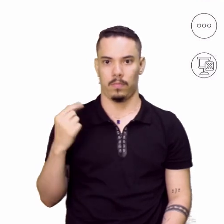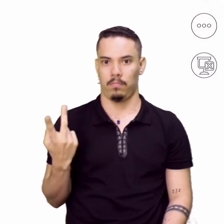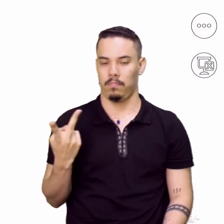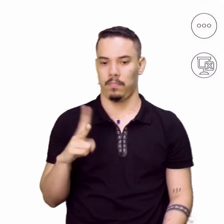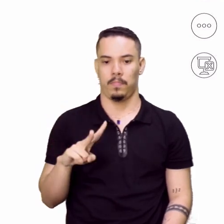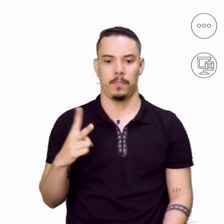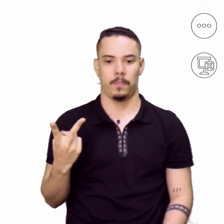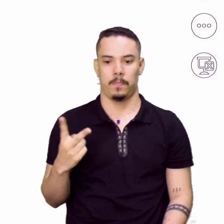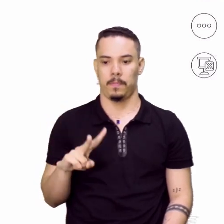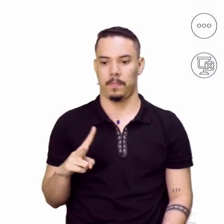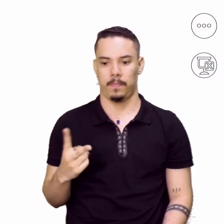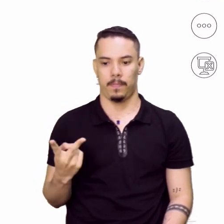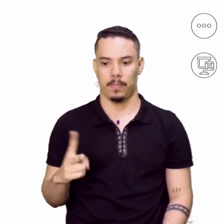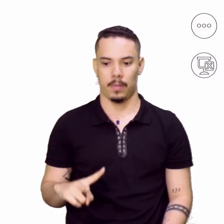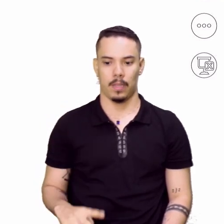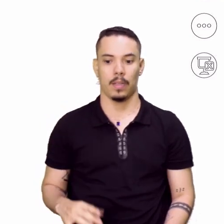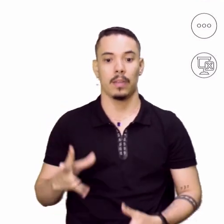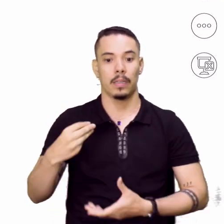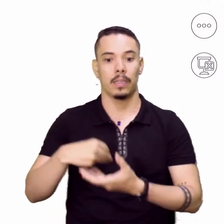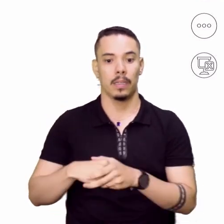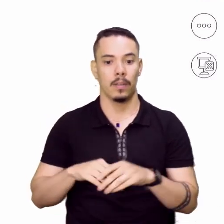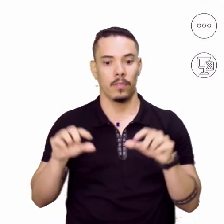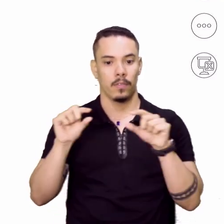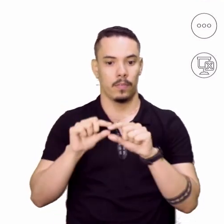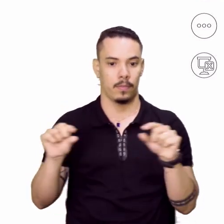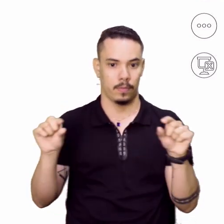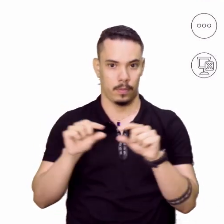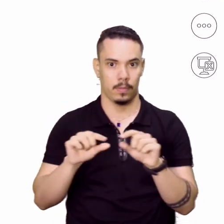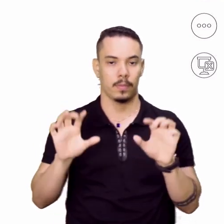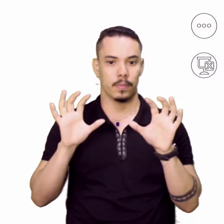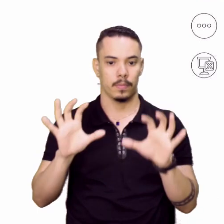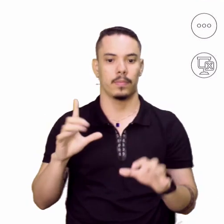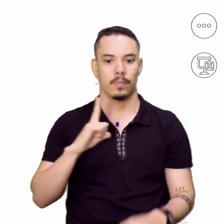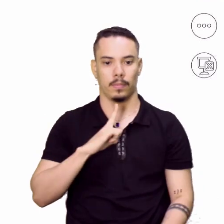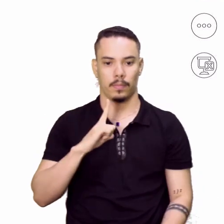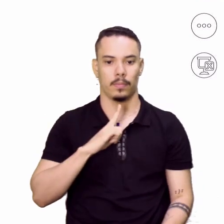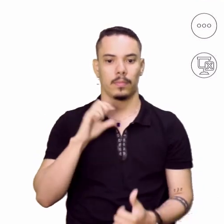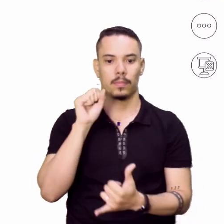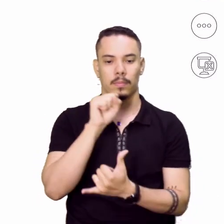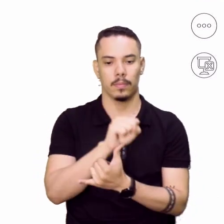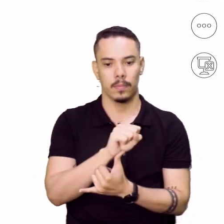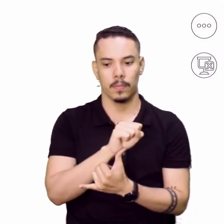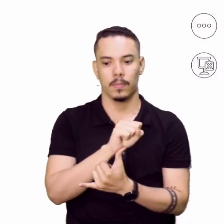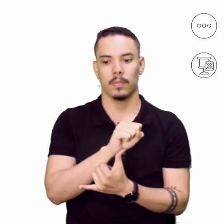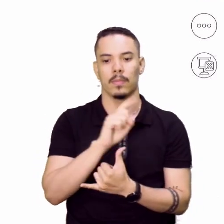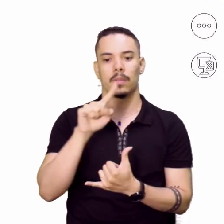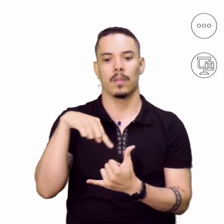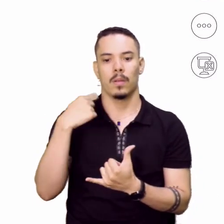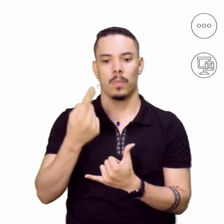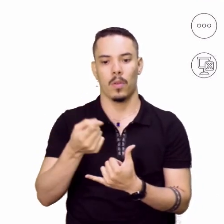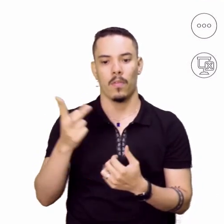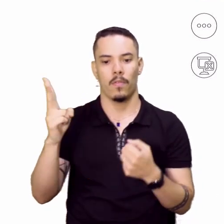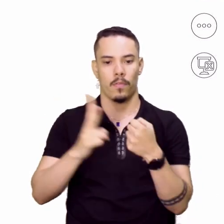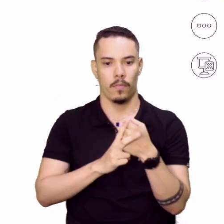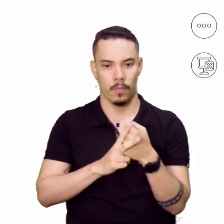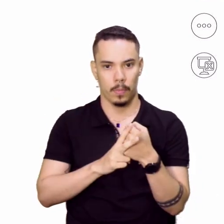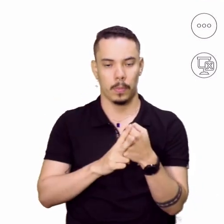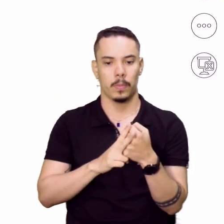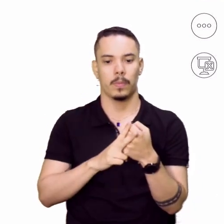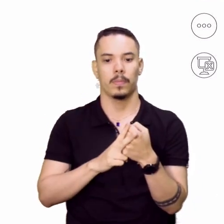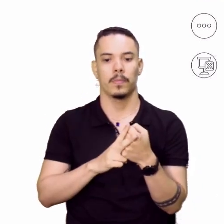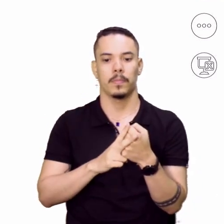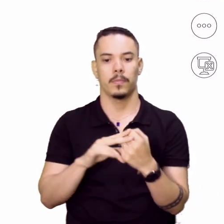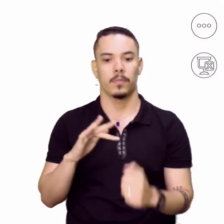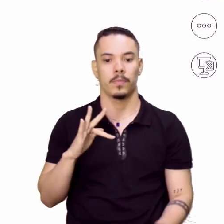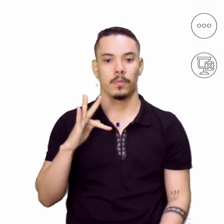outro e a posição na frase deles é assim você tem sujeito logo seguida o verbo modal o eu que é o verbo